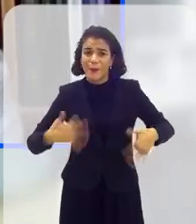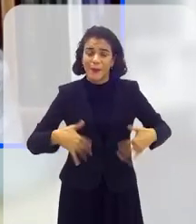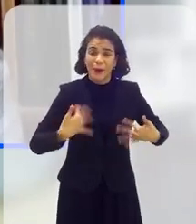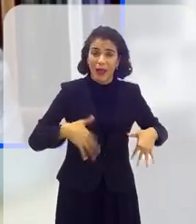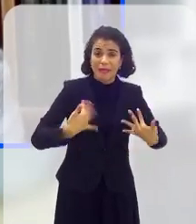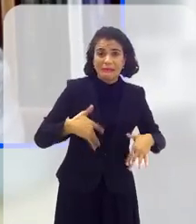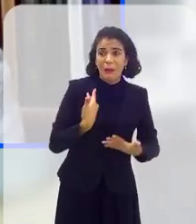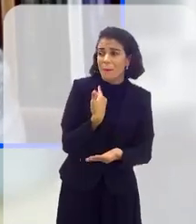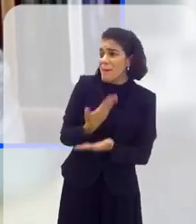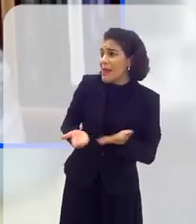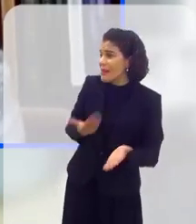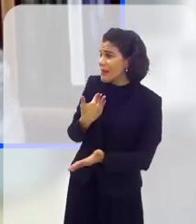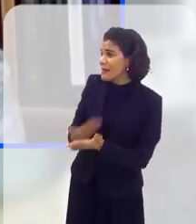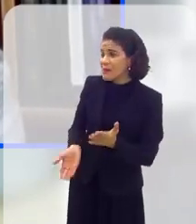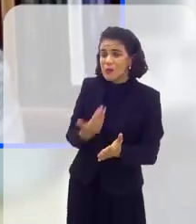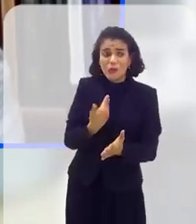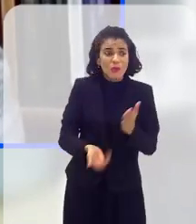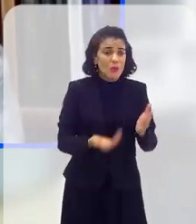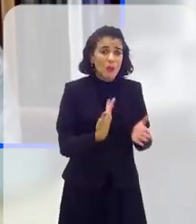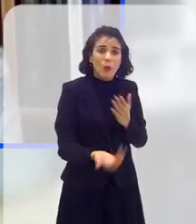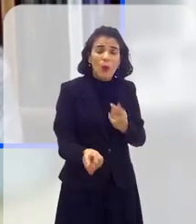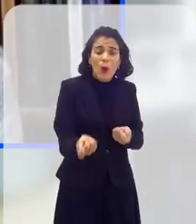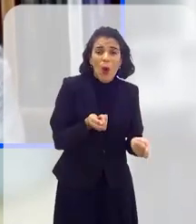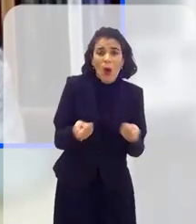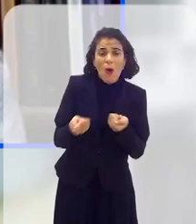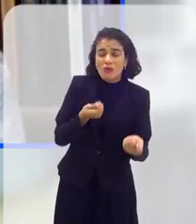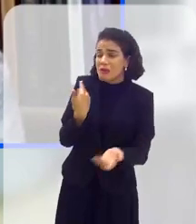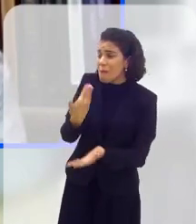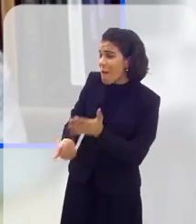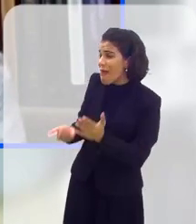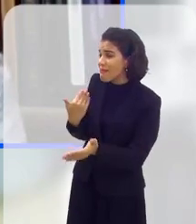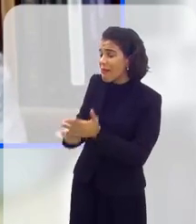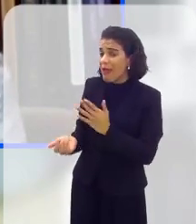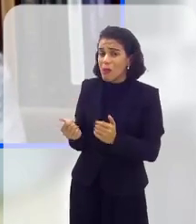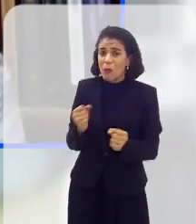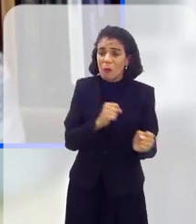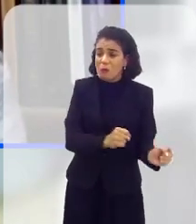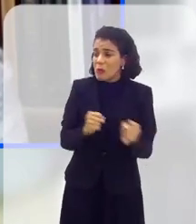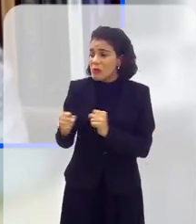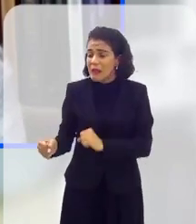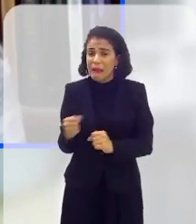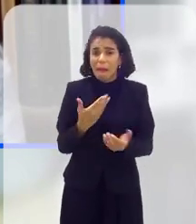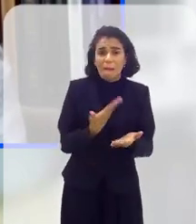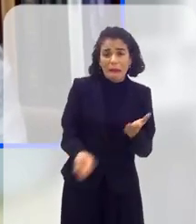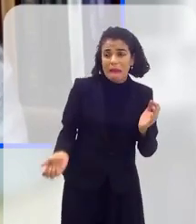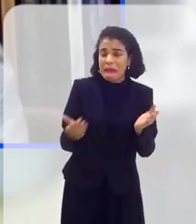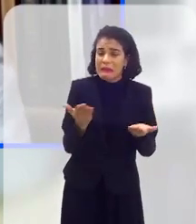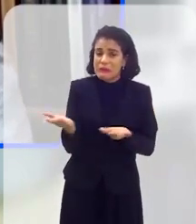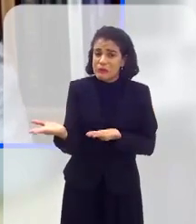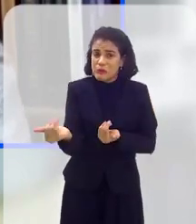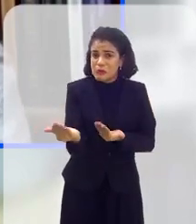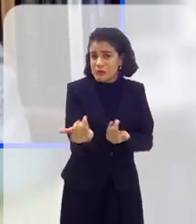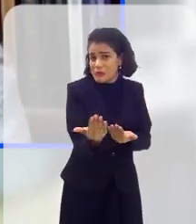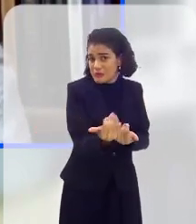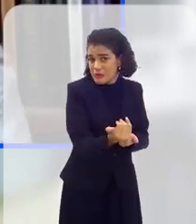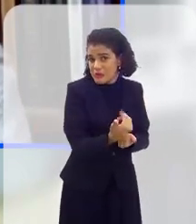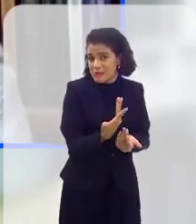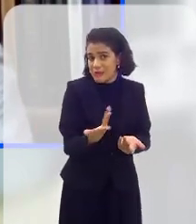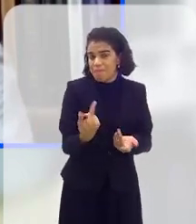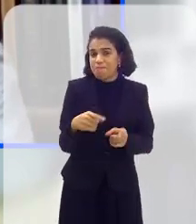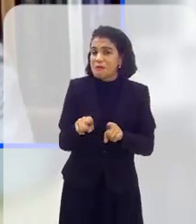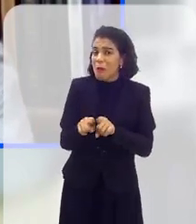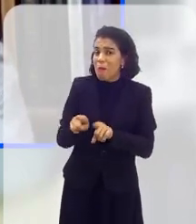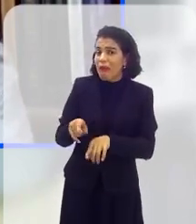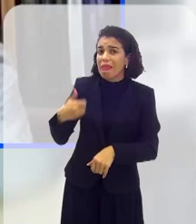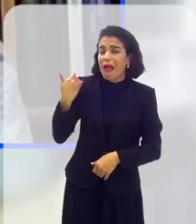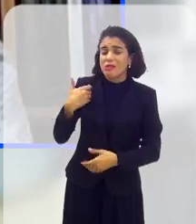têm de ver que estão perdendo esse controle, né? Estão perdendo a juventude, estão